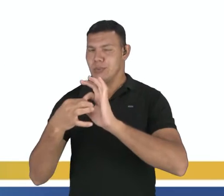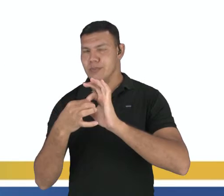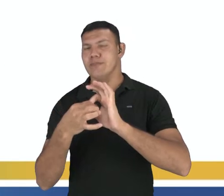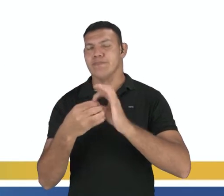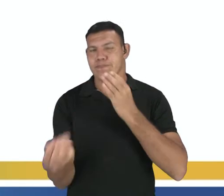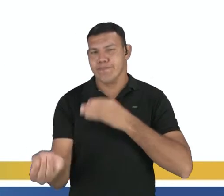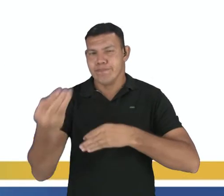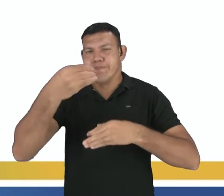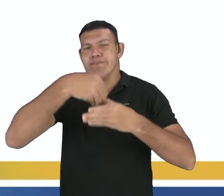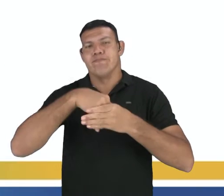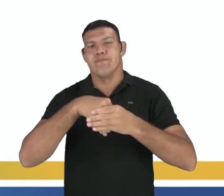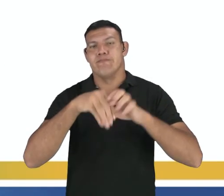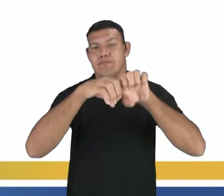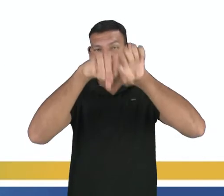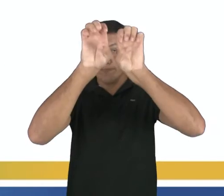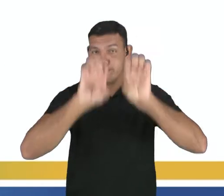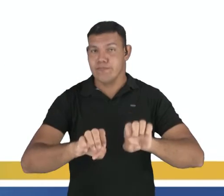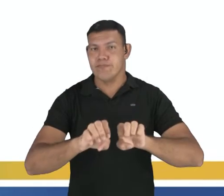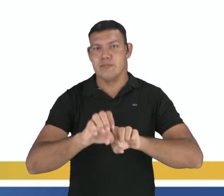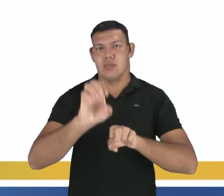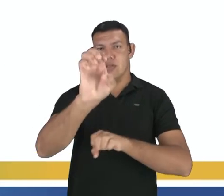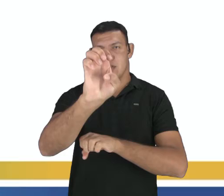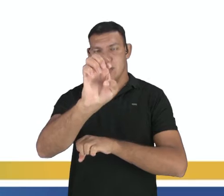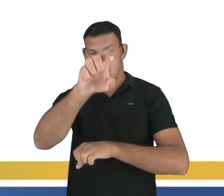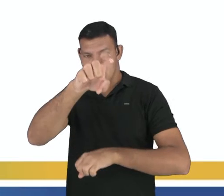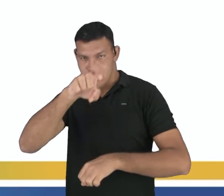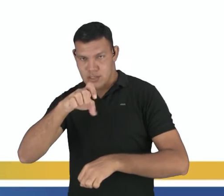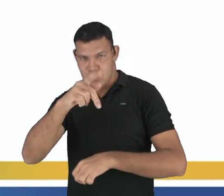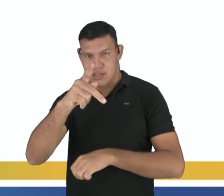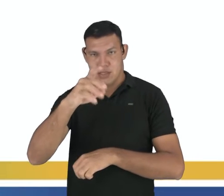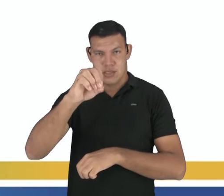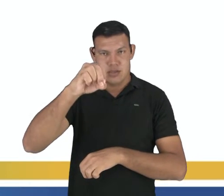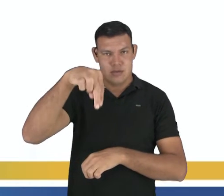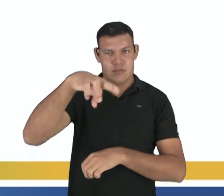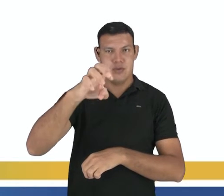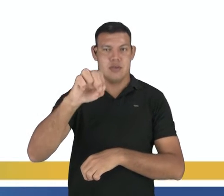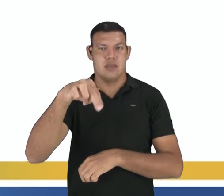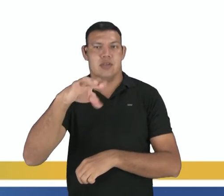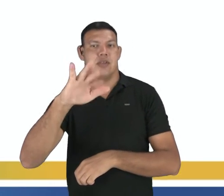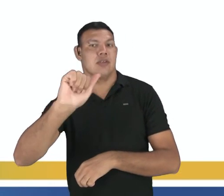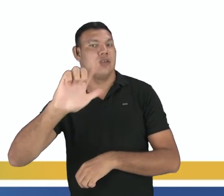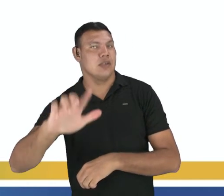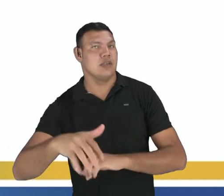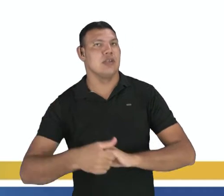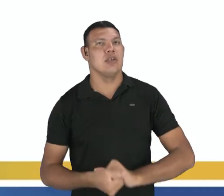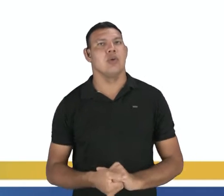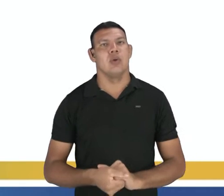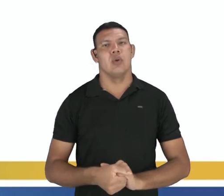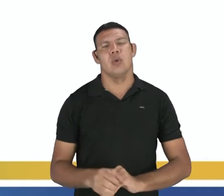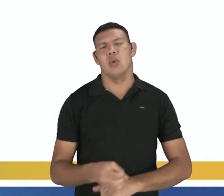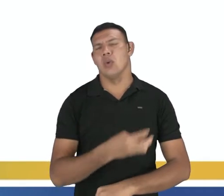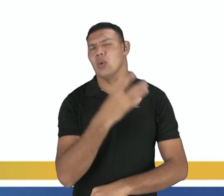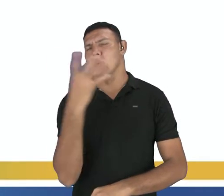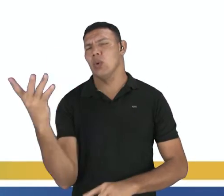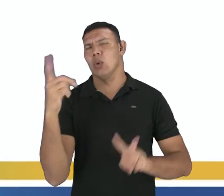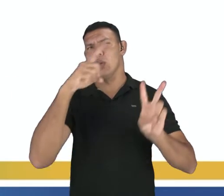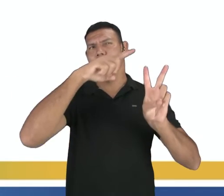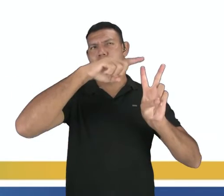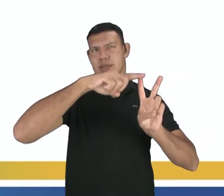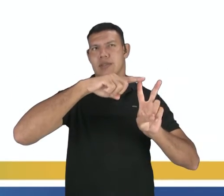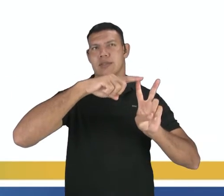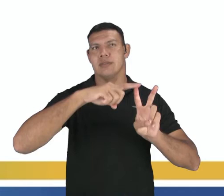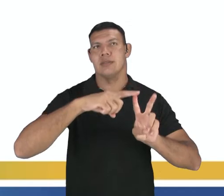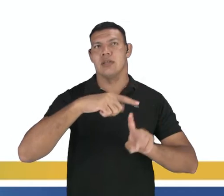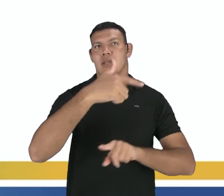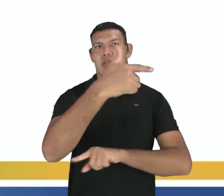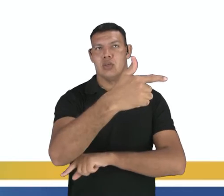das equações exponenciais. Então acompanhe comigo aí esse caso. Então nós temos aí quantas raízes tem a equação 2 elevado